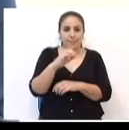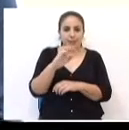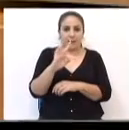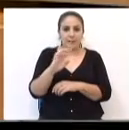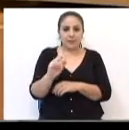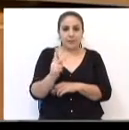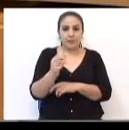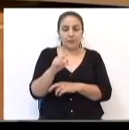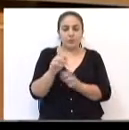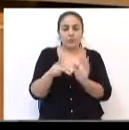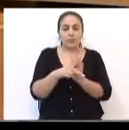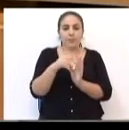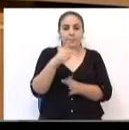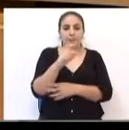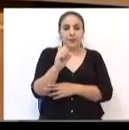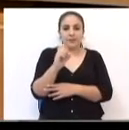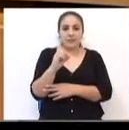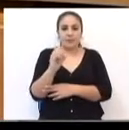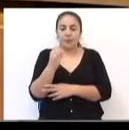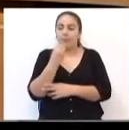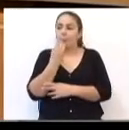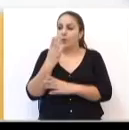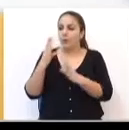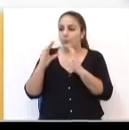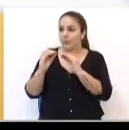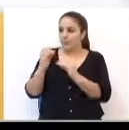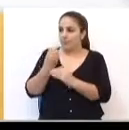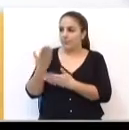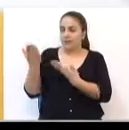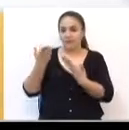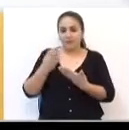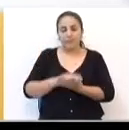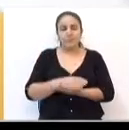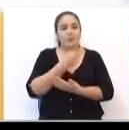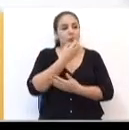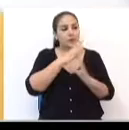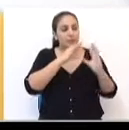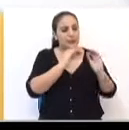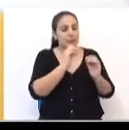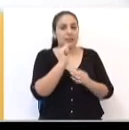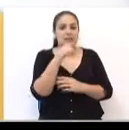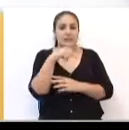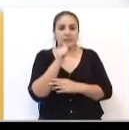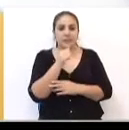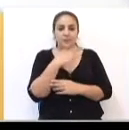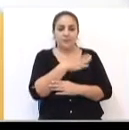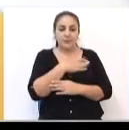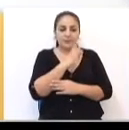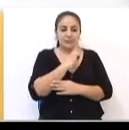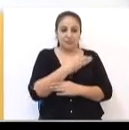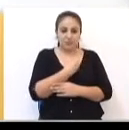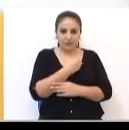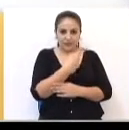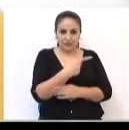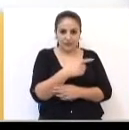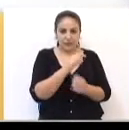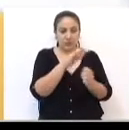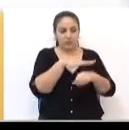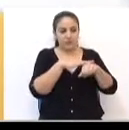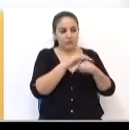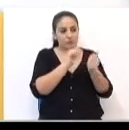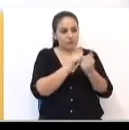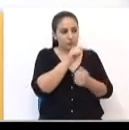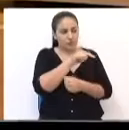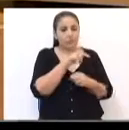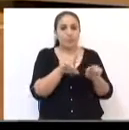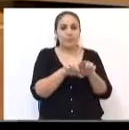do PSDB. Boa noite, seja bem-vindo à TV Câmara. Boa noite, Ana. É um prazer estar aqui conversando contigo e com os telespectadores da TV